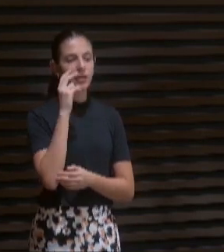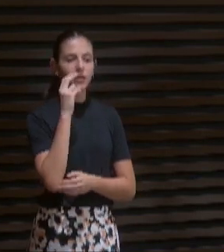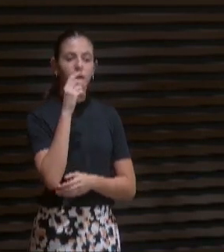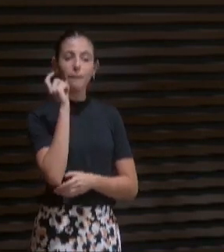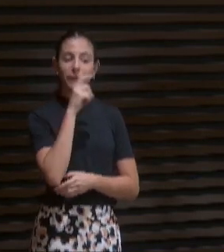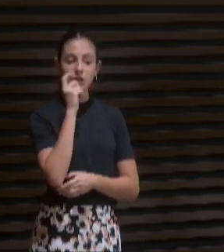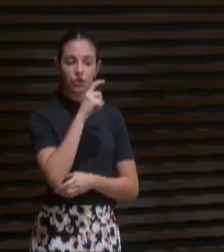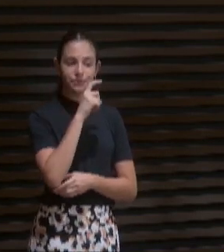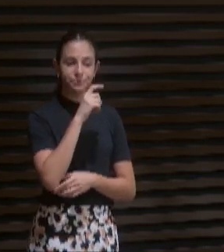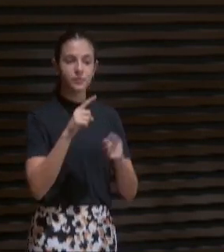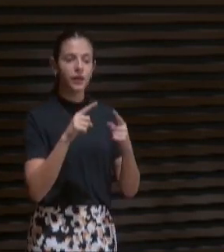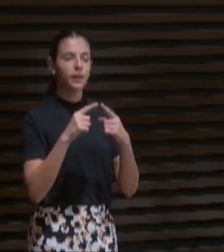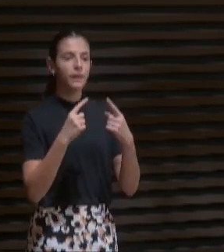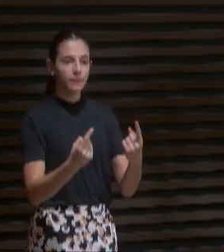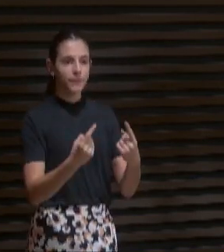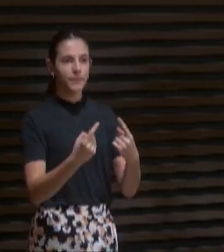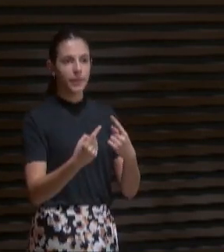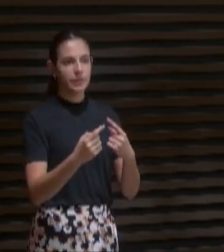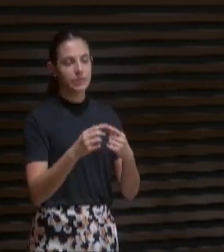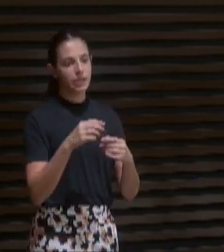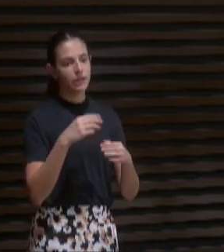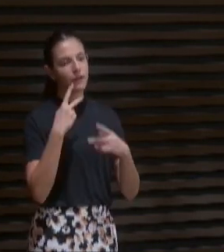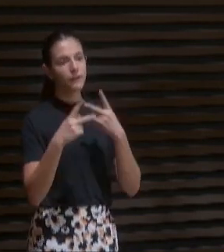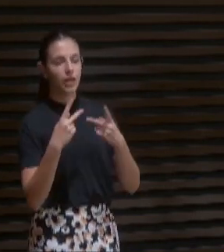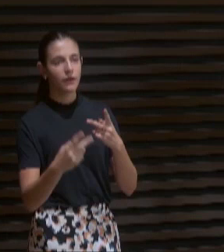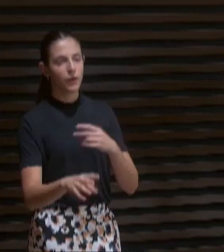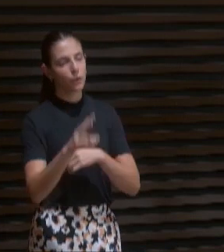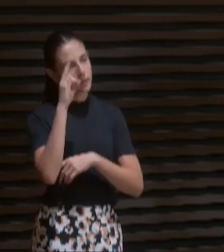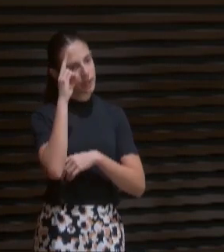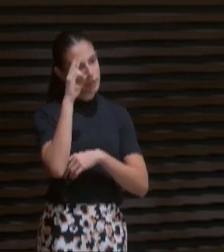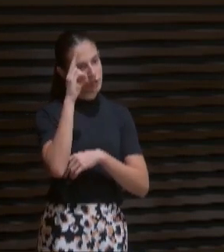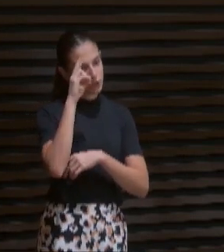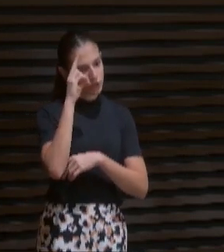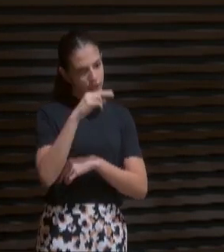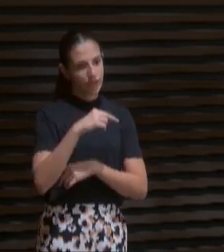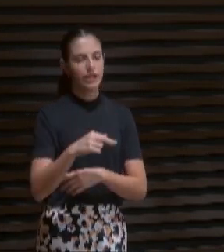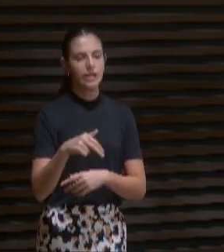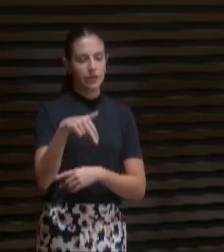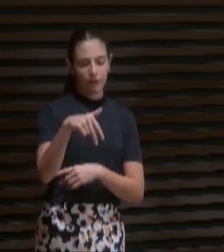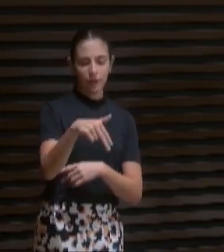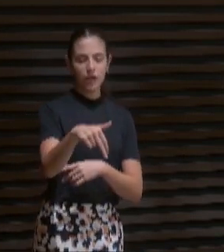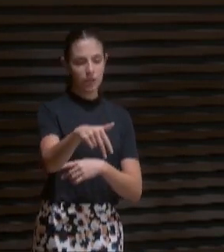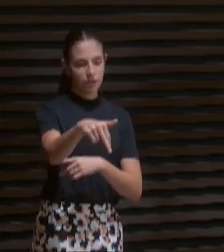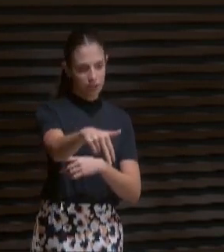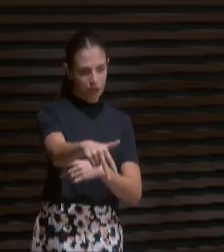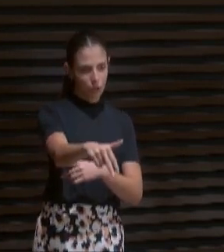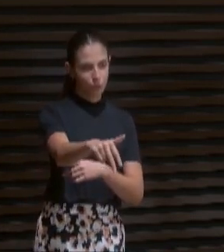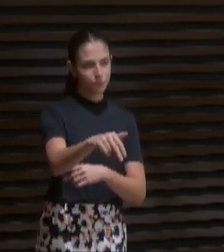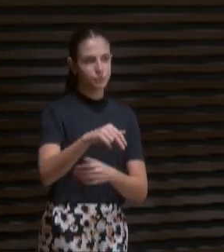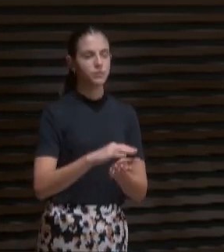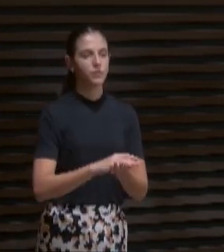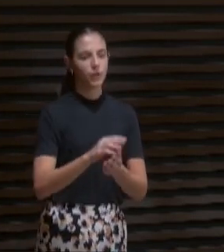coisa. E ele contava uma história, que ele estava, eu já contei isso aqui, que ele estava andando numa chapada lá no